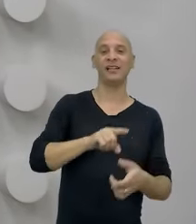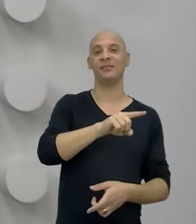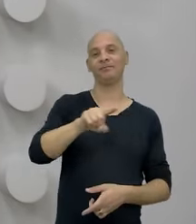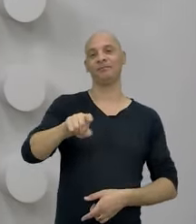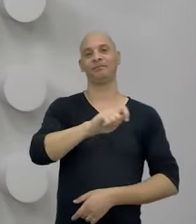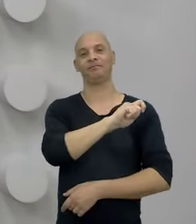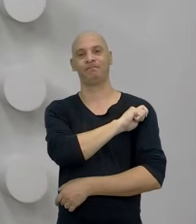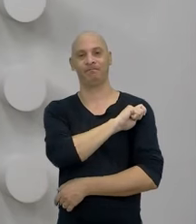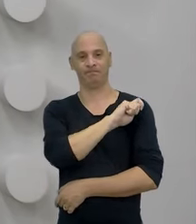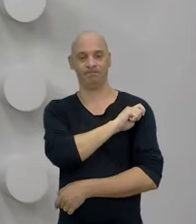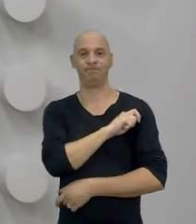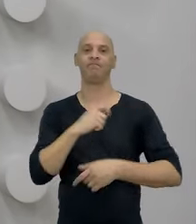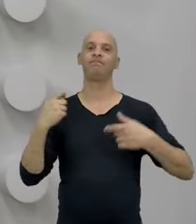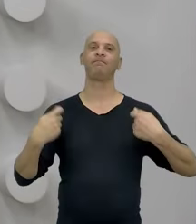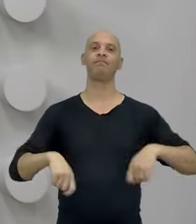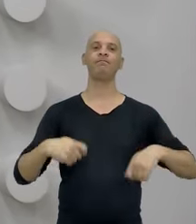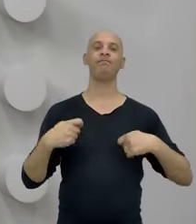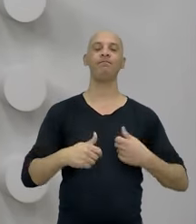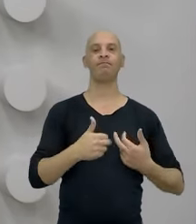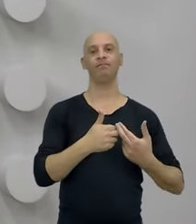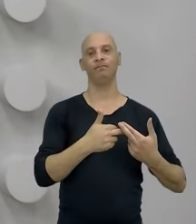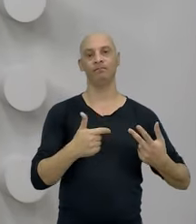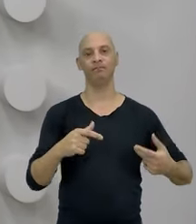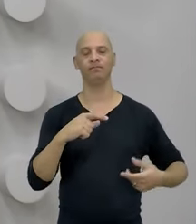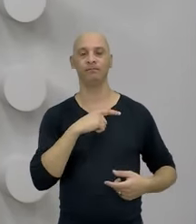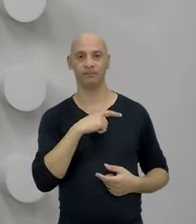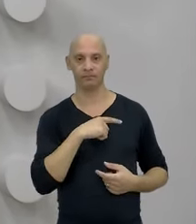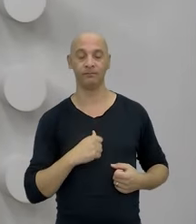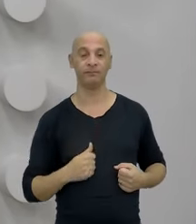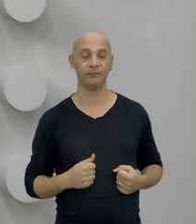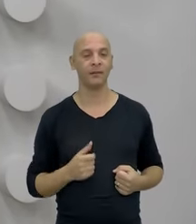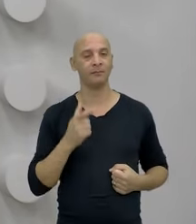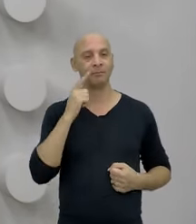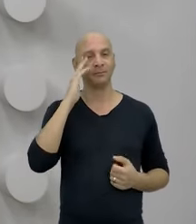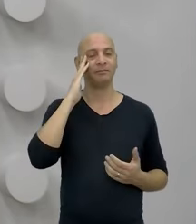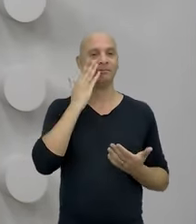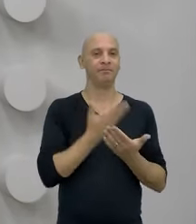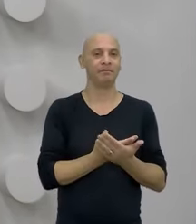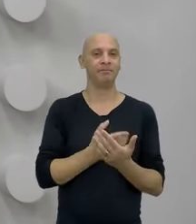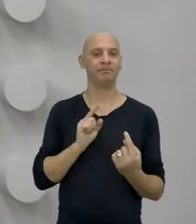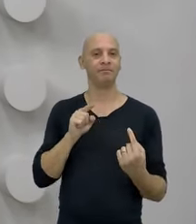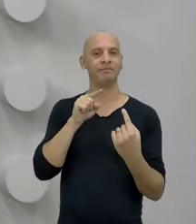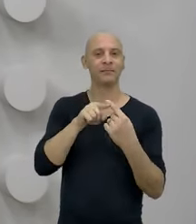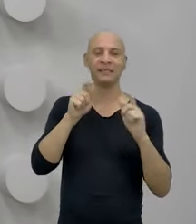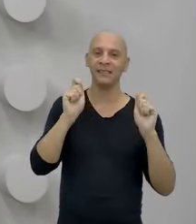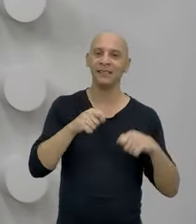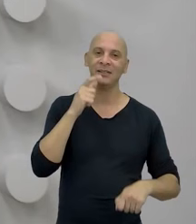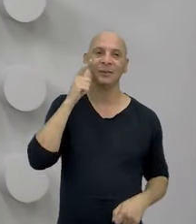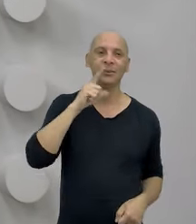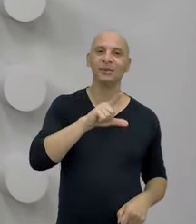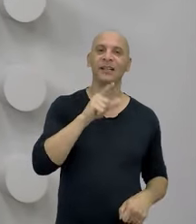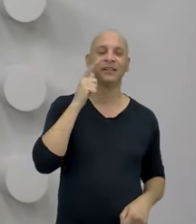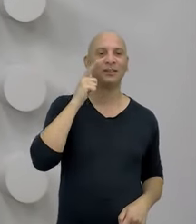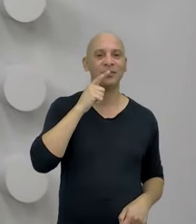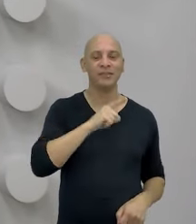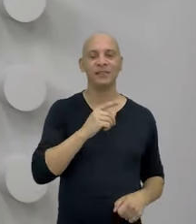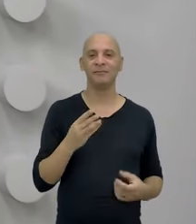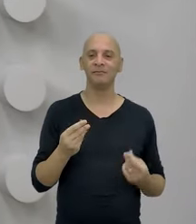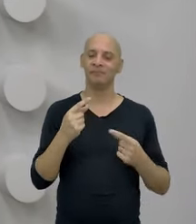aqueles alunos que precisam de atividades diferenciadas eu acredito que por meio dessa até PC já é possível